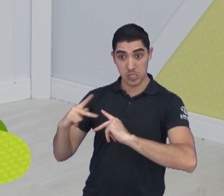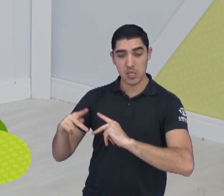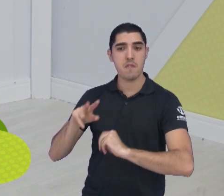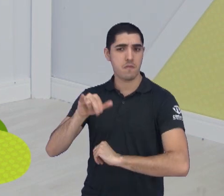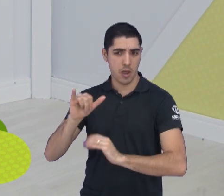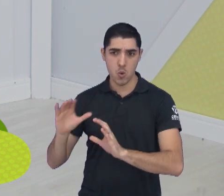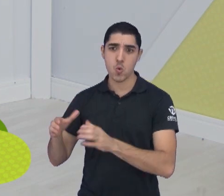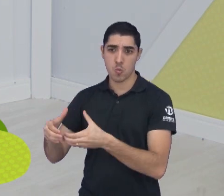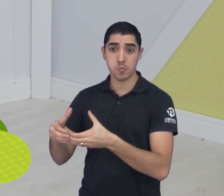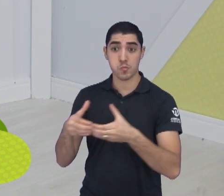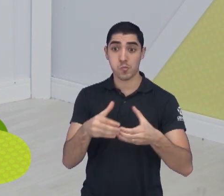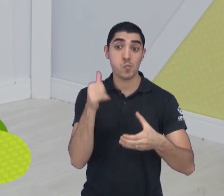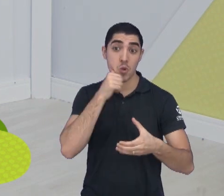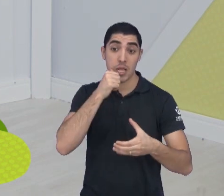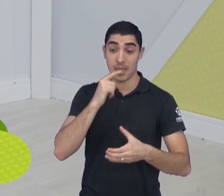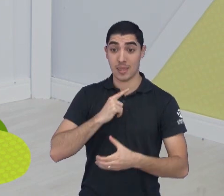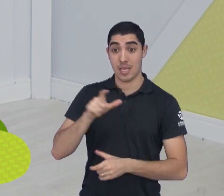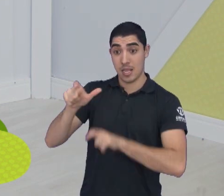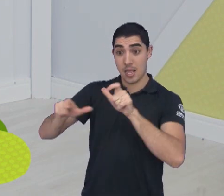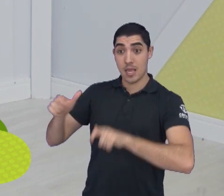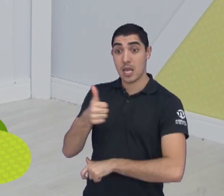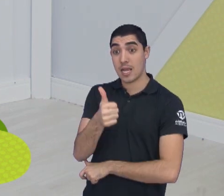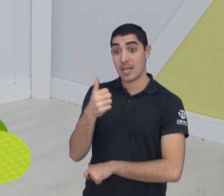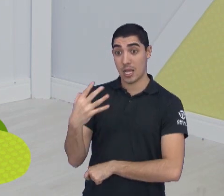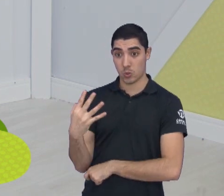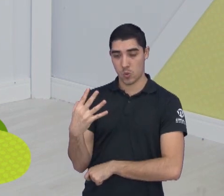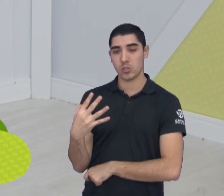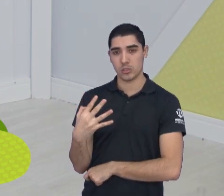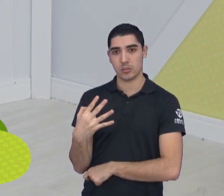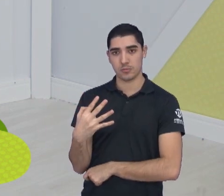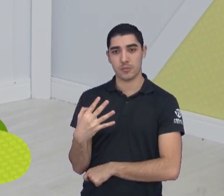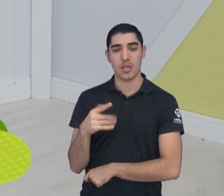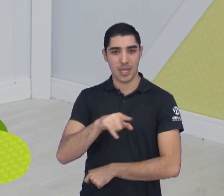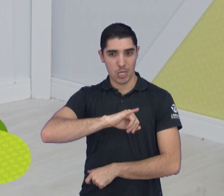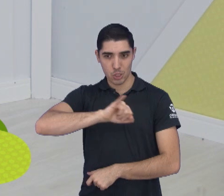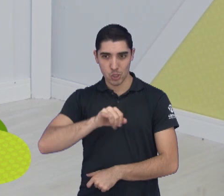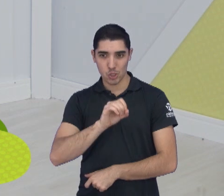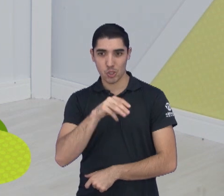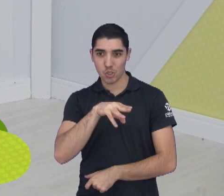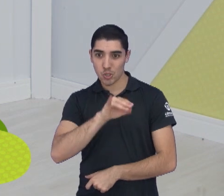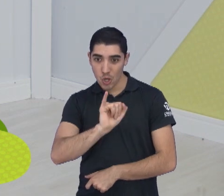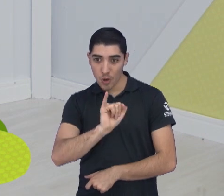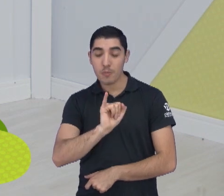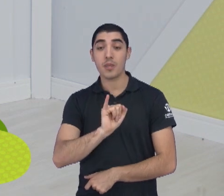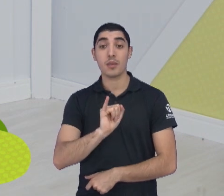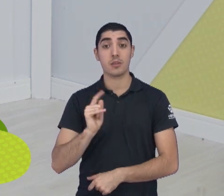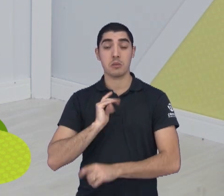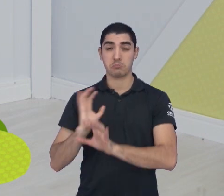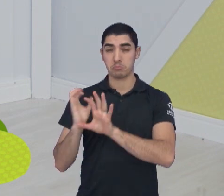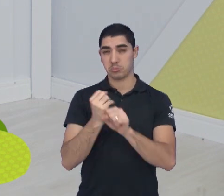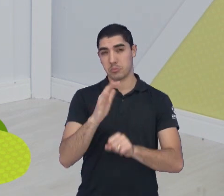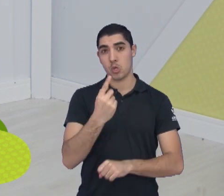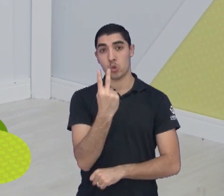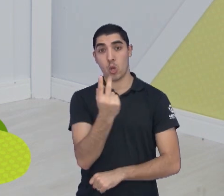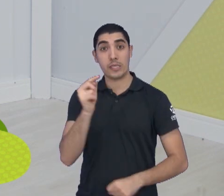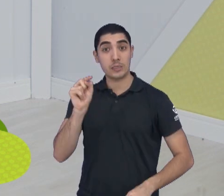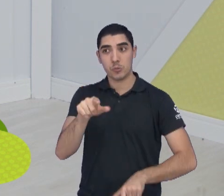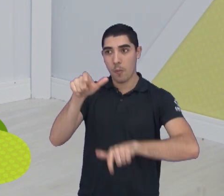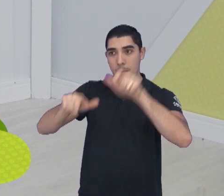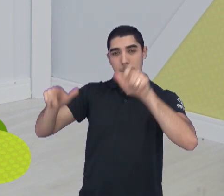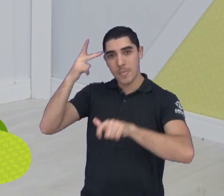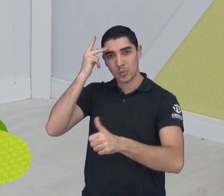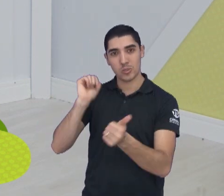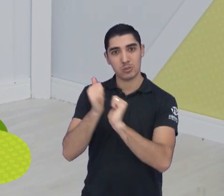com uma equipe feminina de 14 atletas. A fase regional do JOME reunirá cerca de 2 mil atletas da segunda